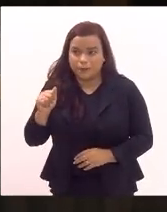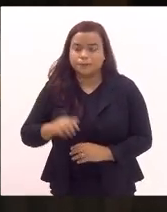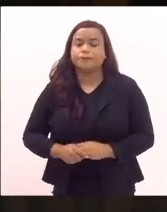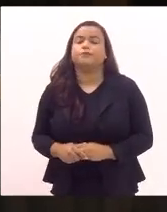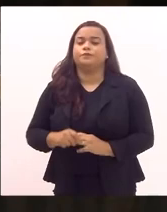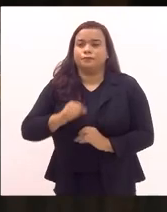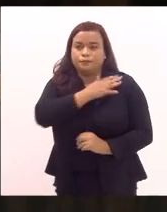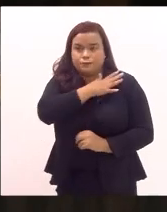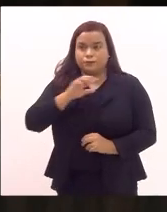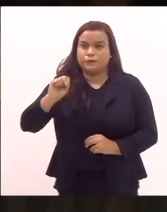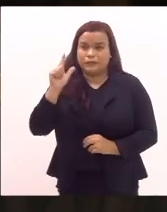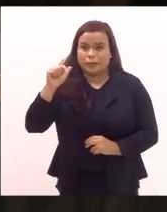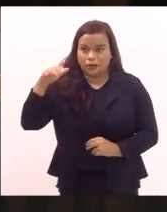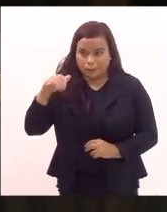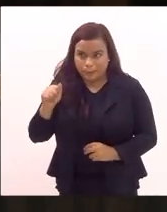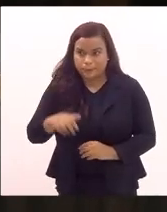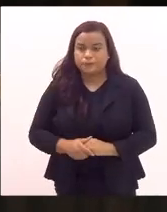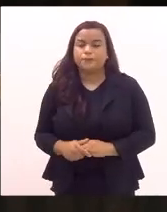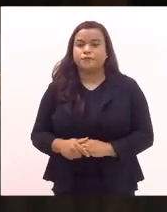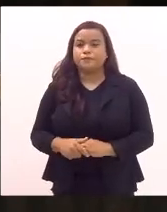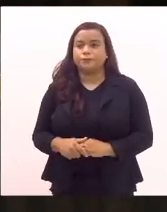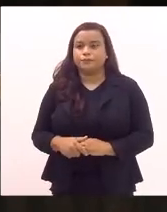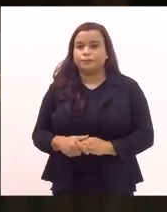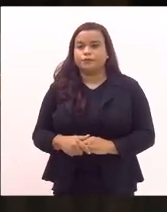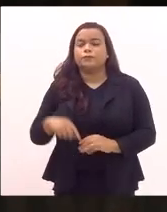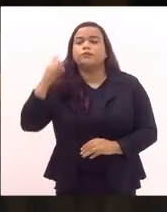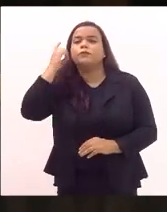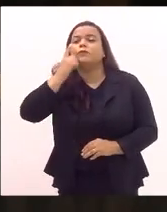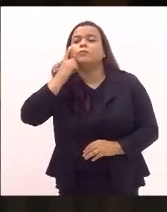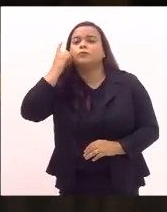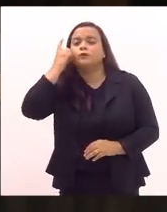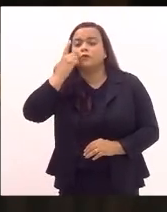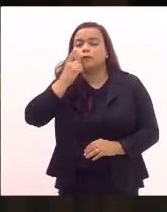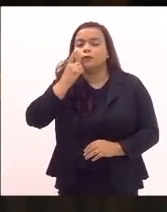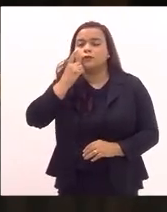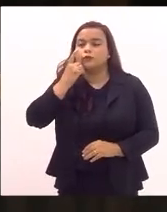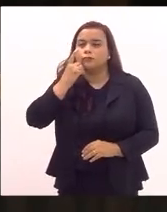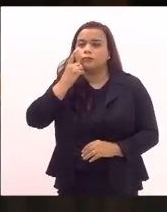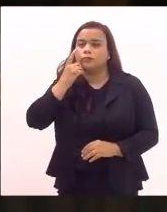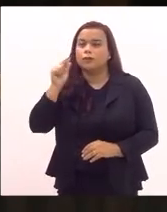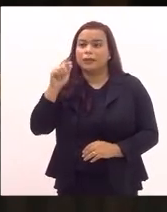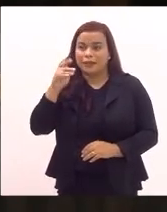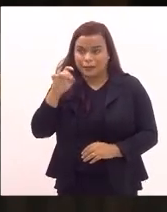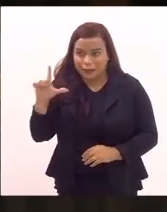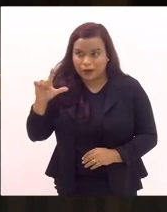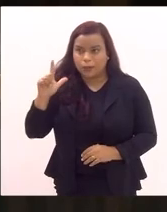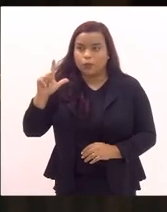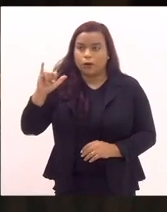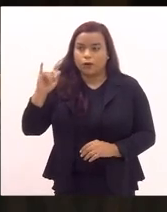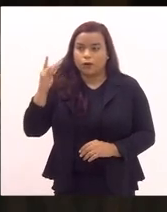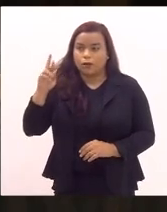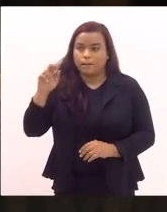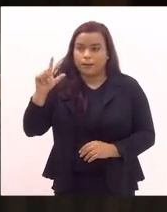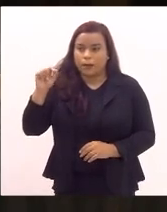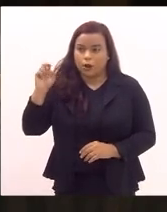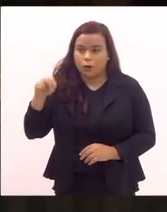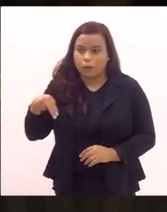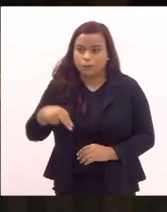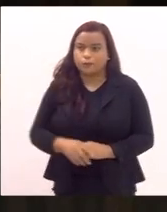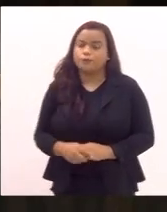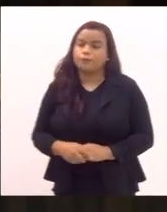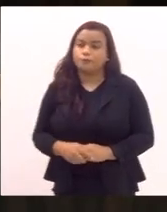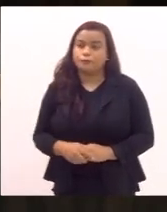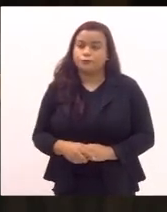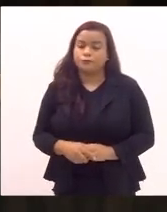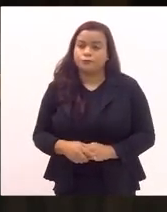Deputado Coronel Salema Deputado danniel librelon Deputado